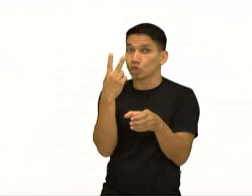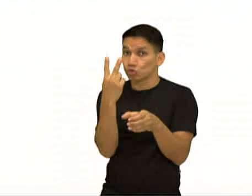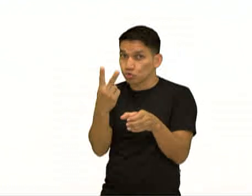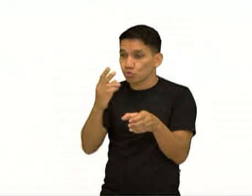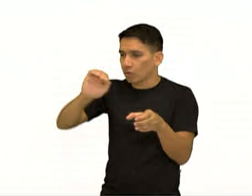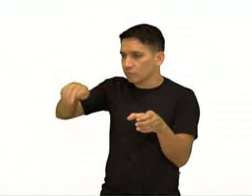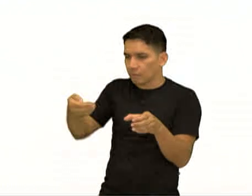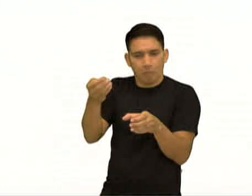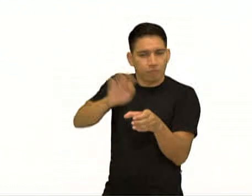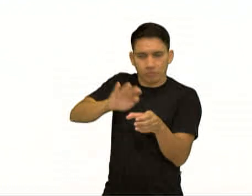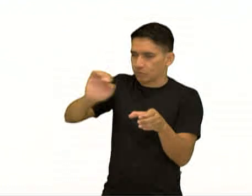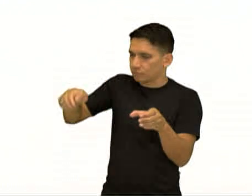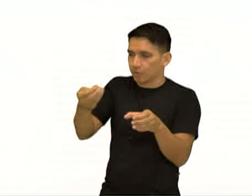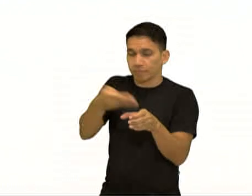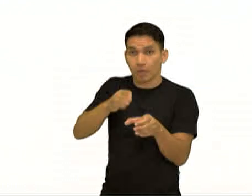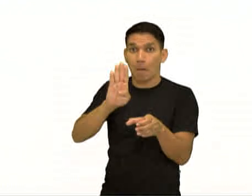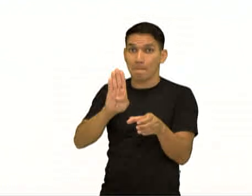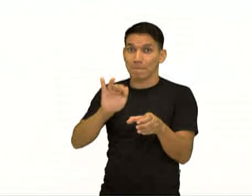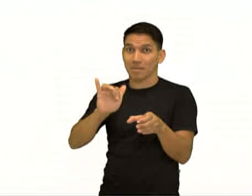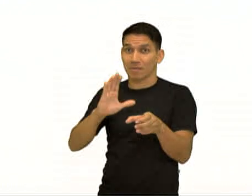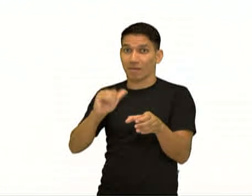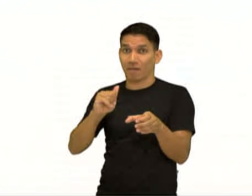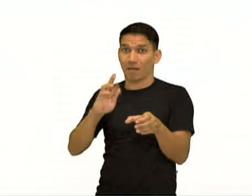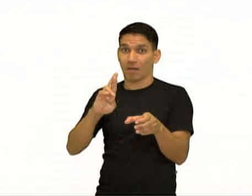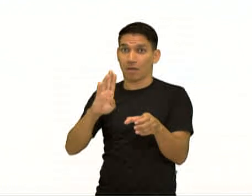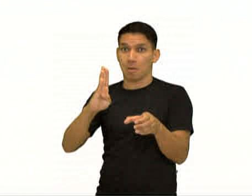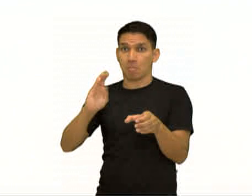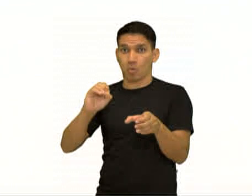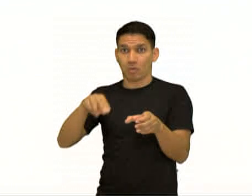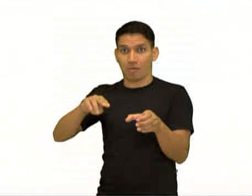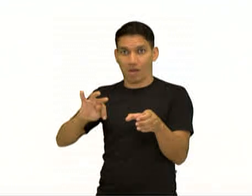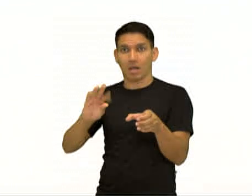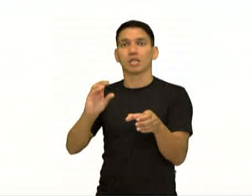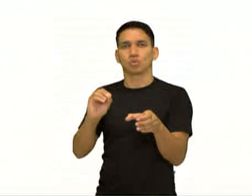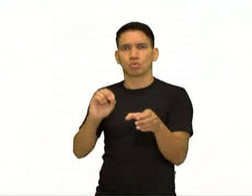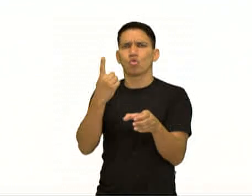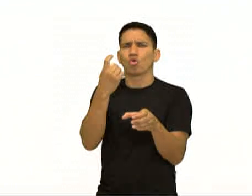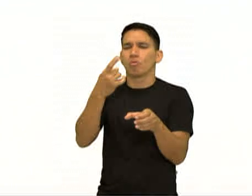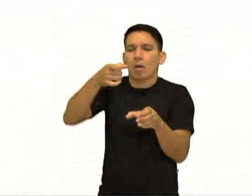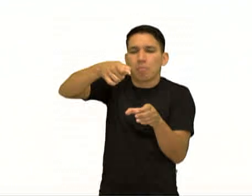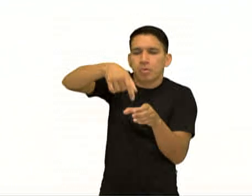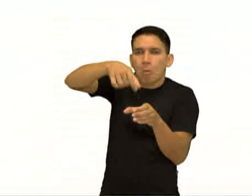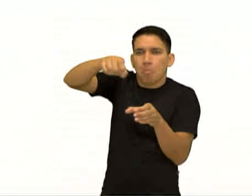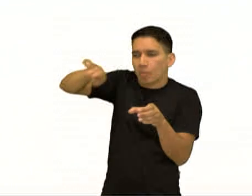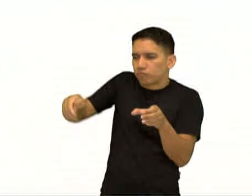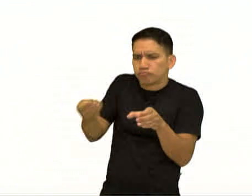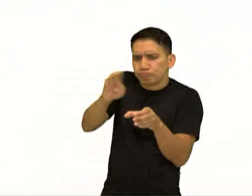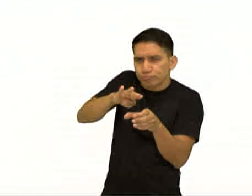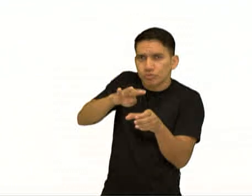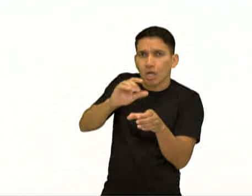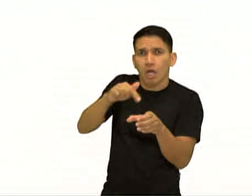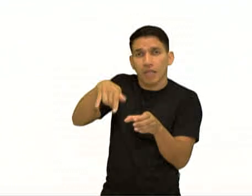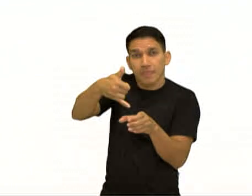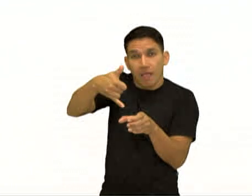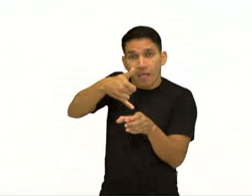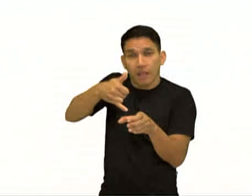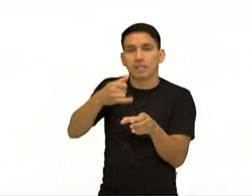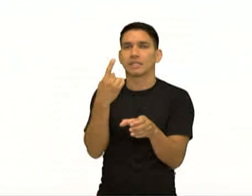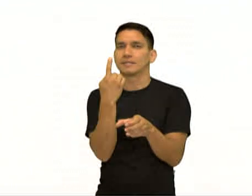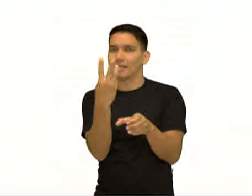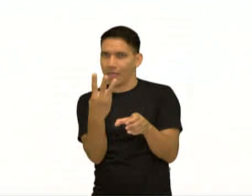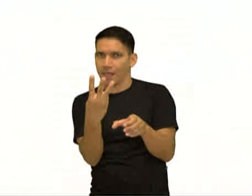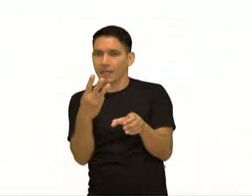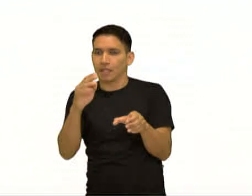de bicarbonato de sódio, 1 colher de detergente, 3 gotas de corante vermelho e 3 de amarelos.